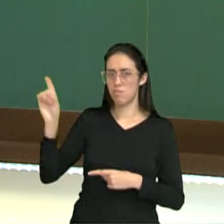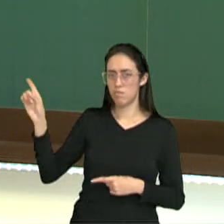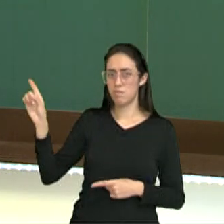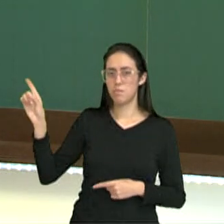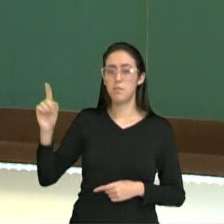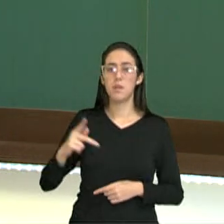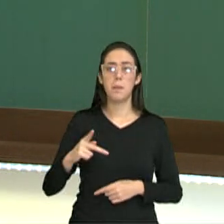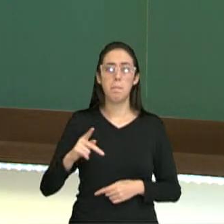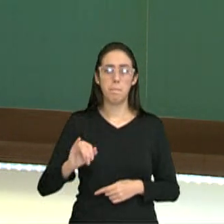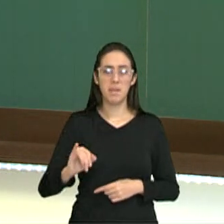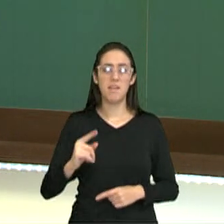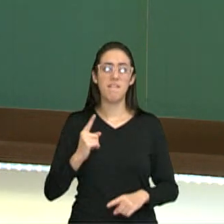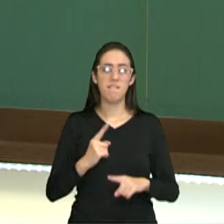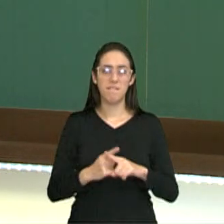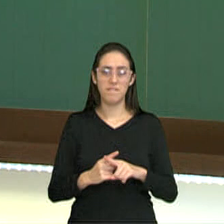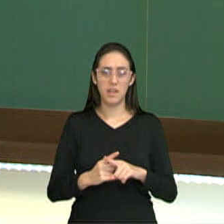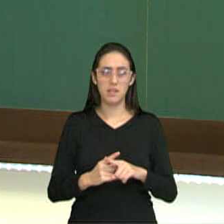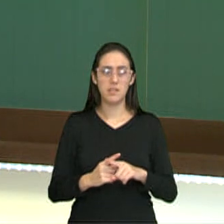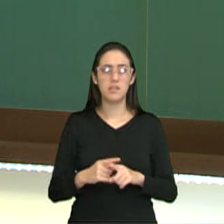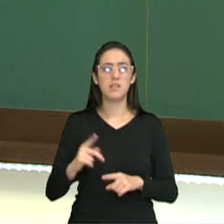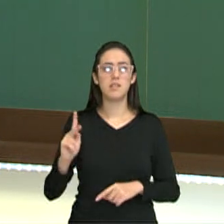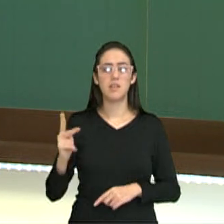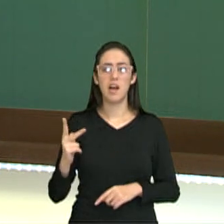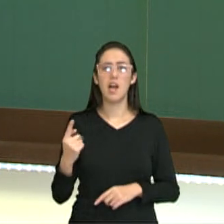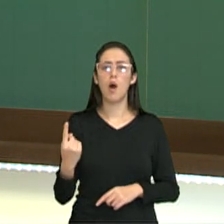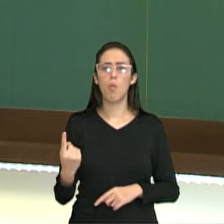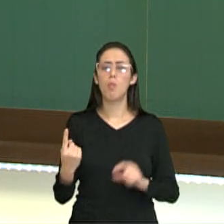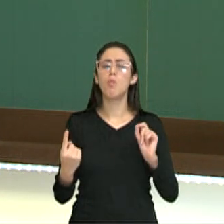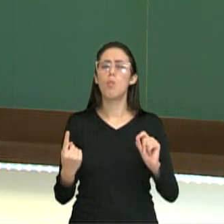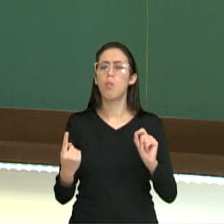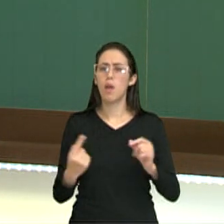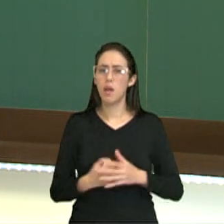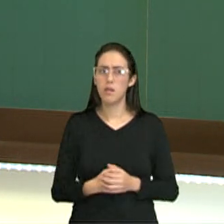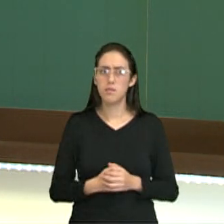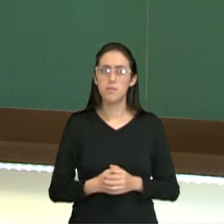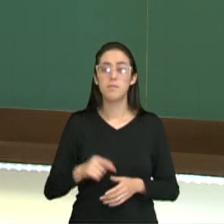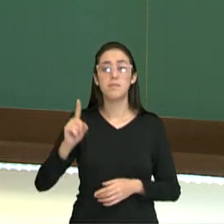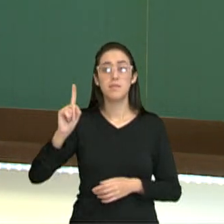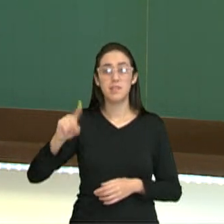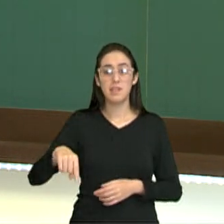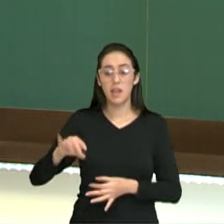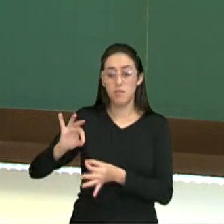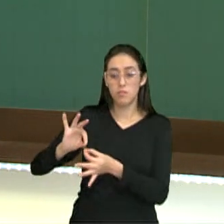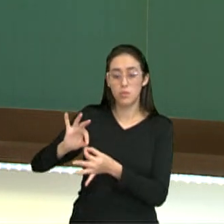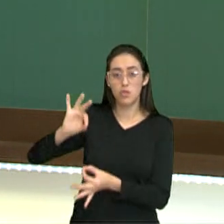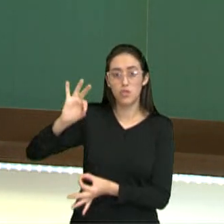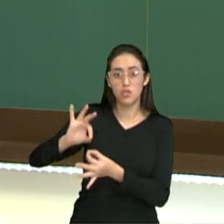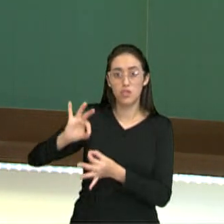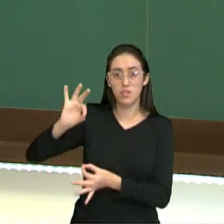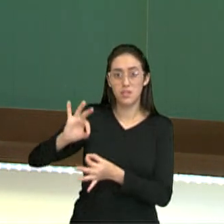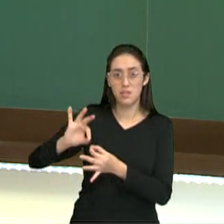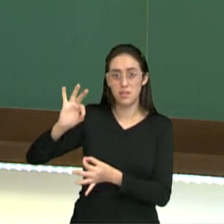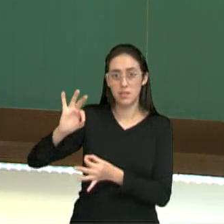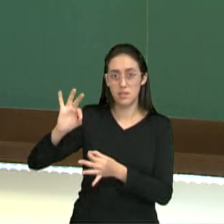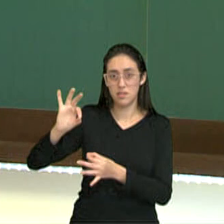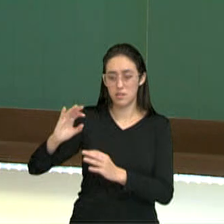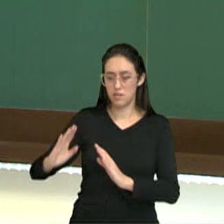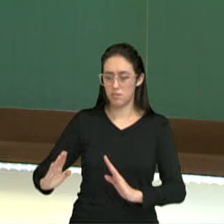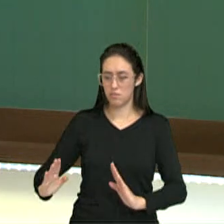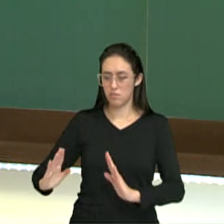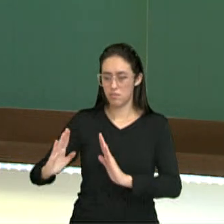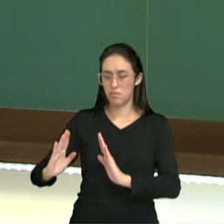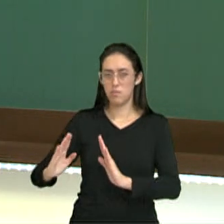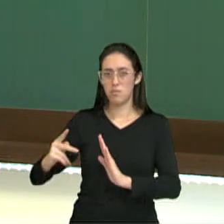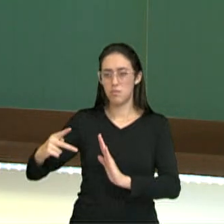é π vezes H1. O que é o H1? Exatamente a distância entre as